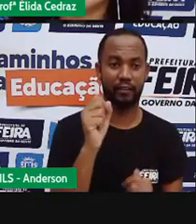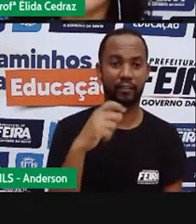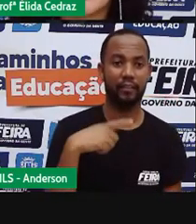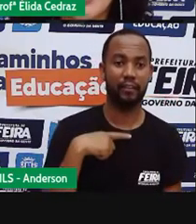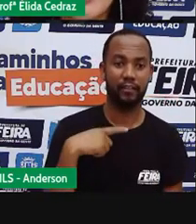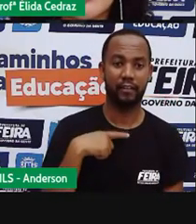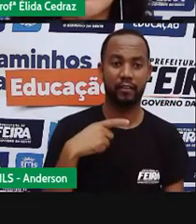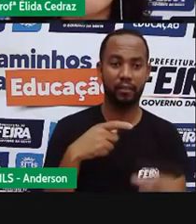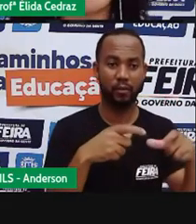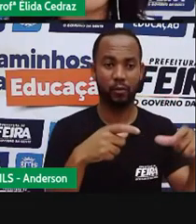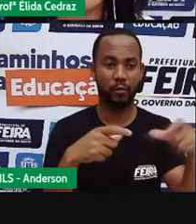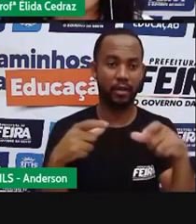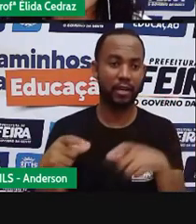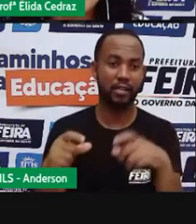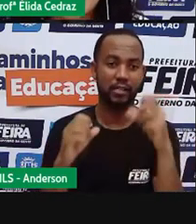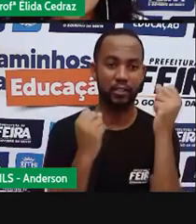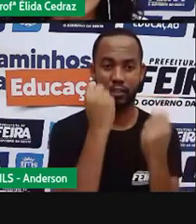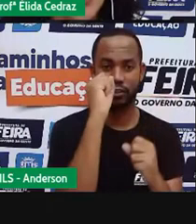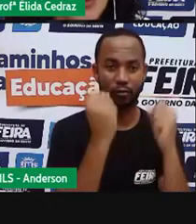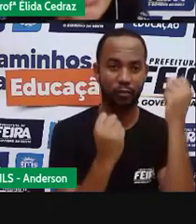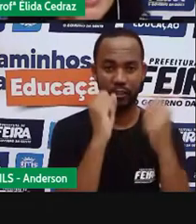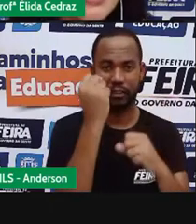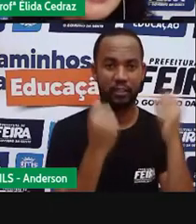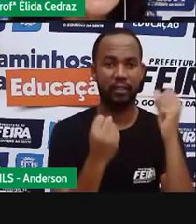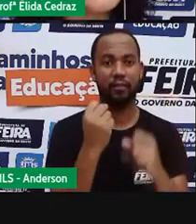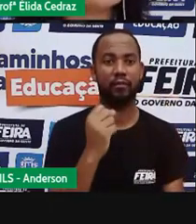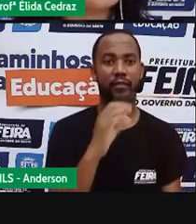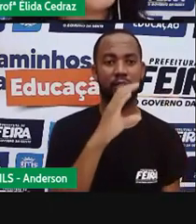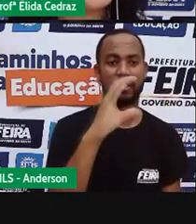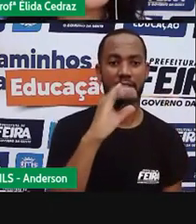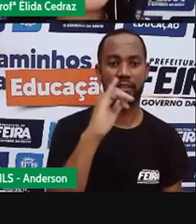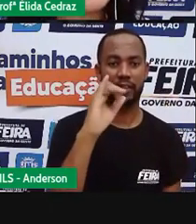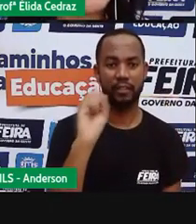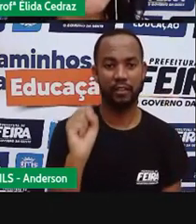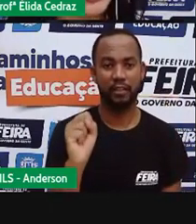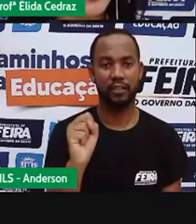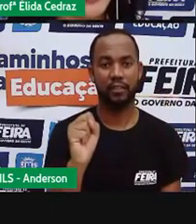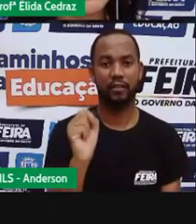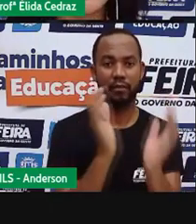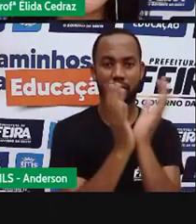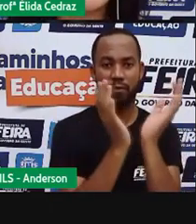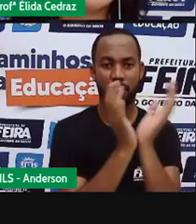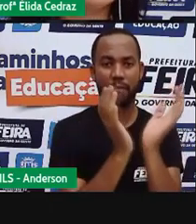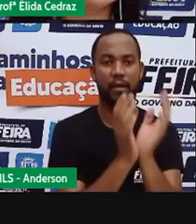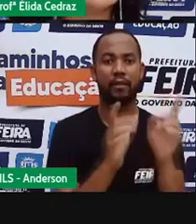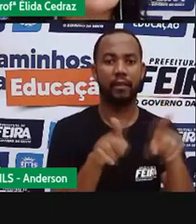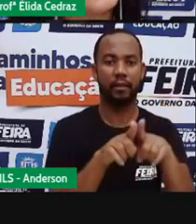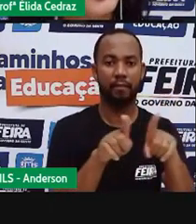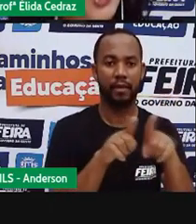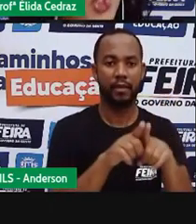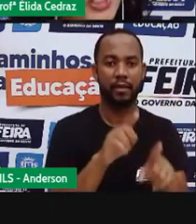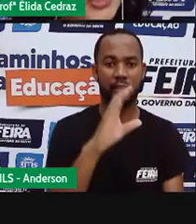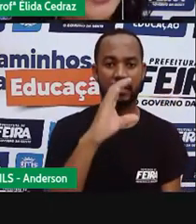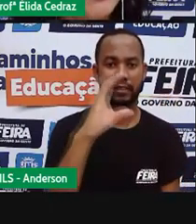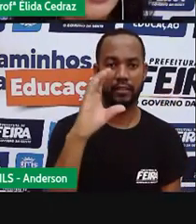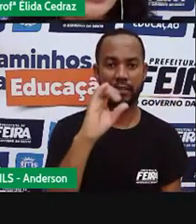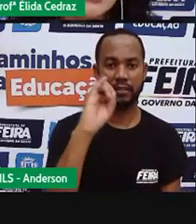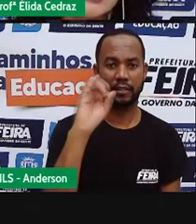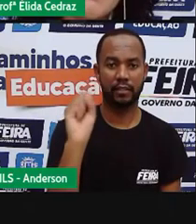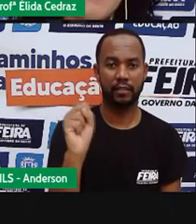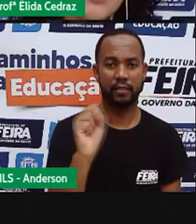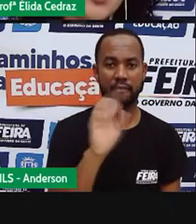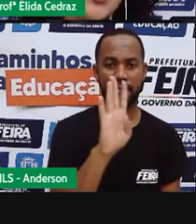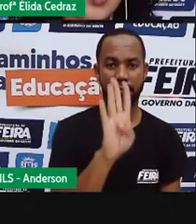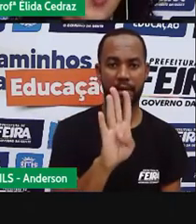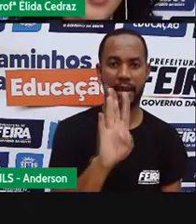bairros industriais. O CIS Tomba, CIS BR-324 e o CIS Norte.